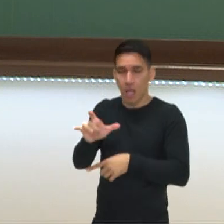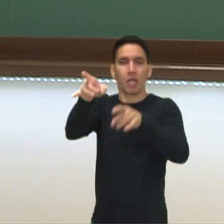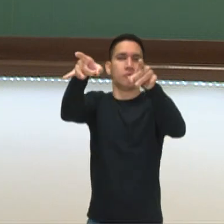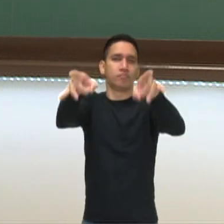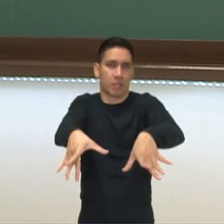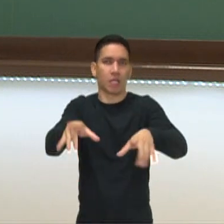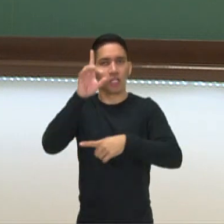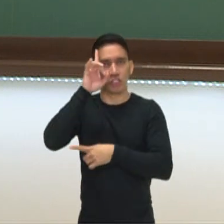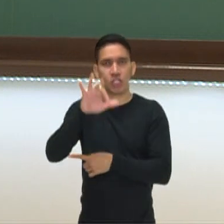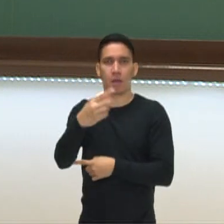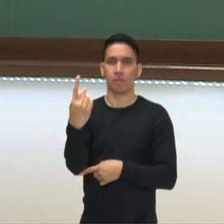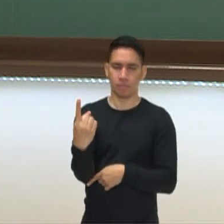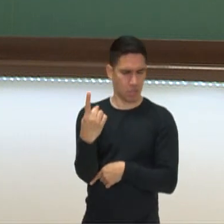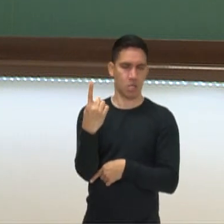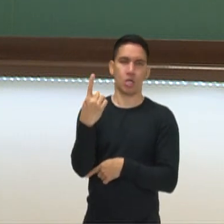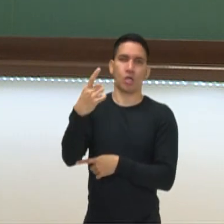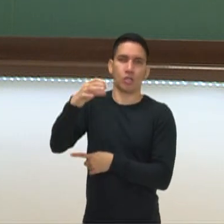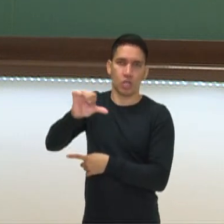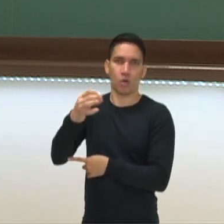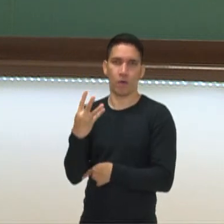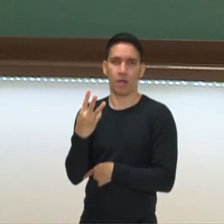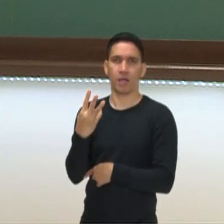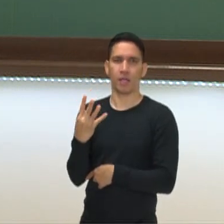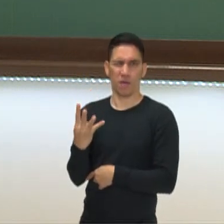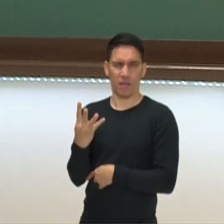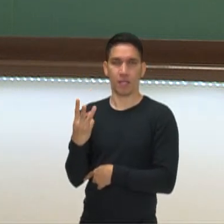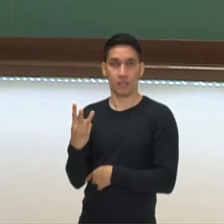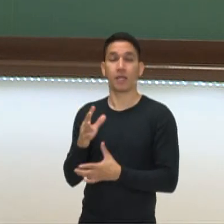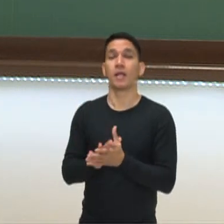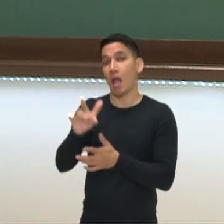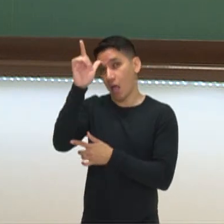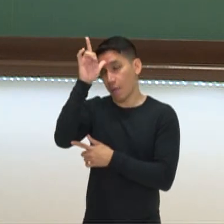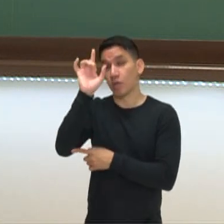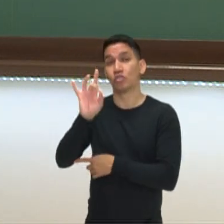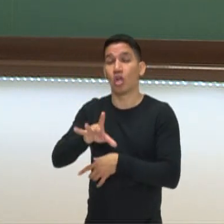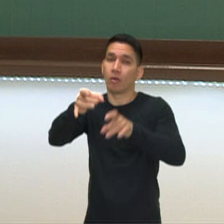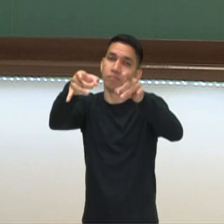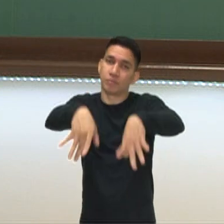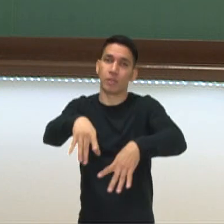rende em 1943 e a Alemanha ela se rende apenas em